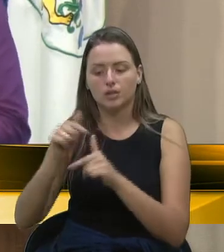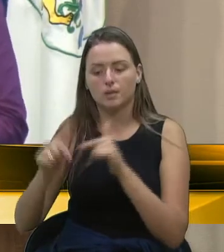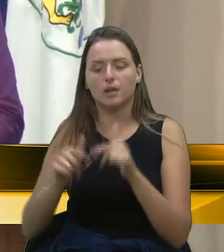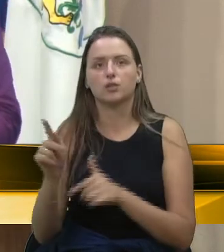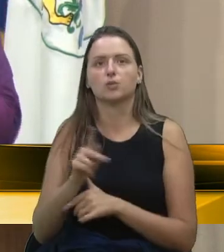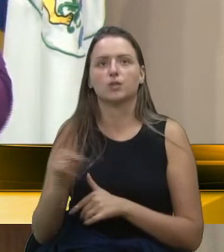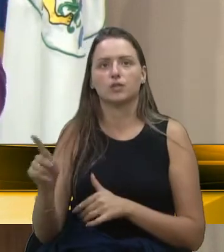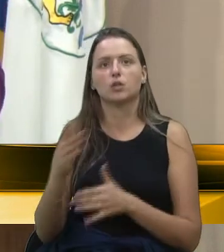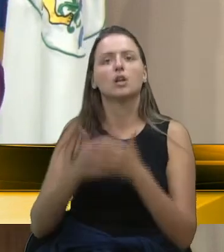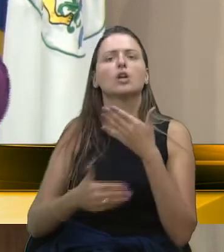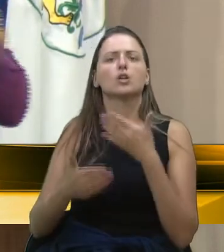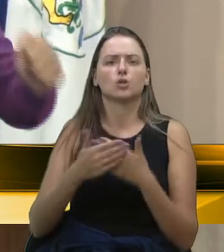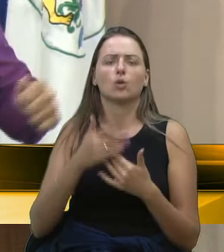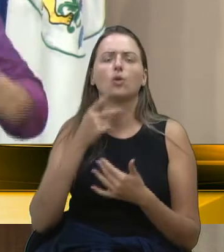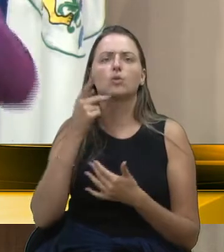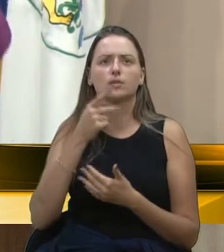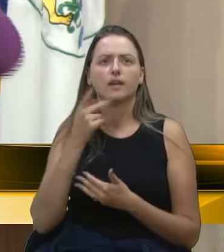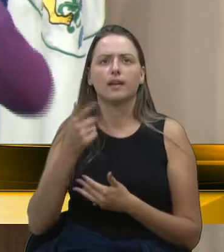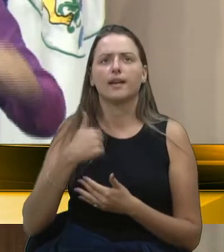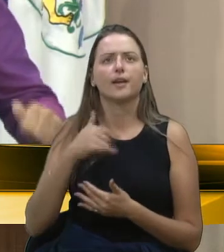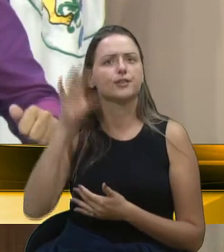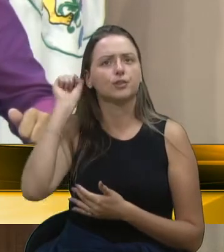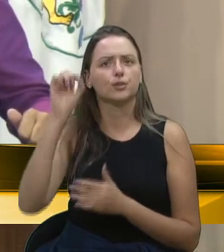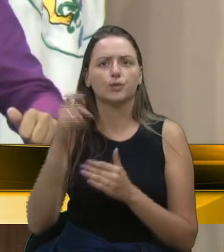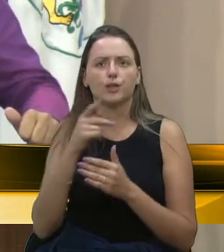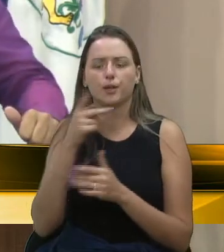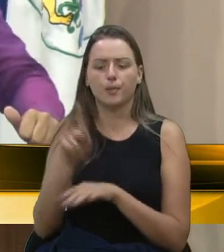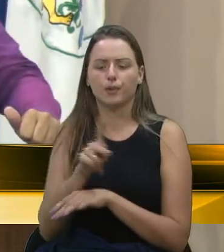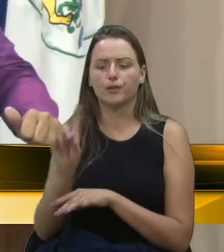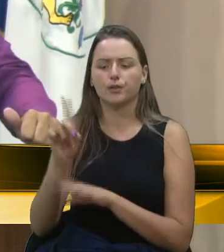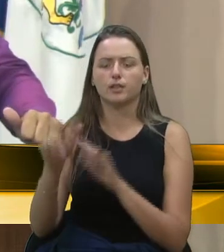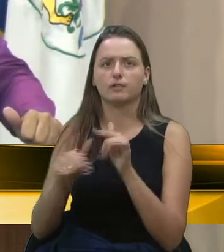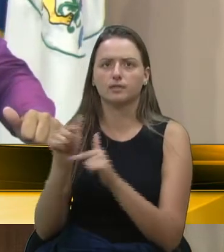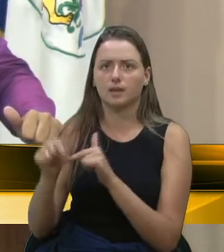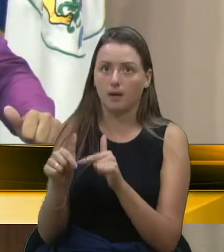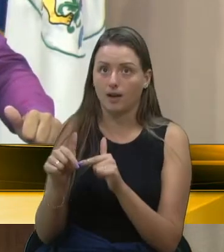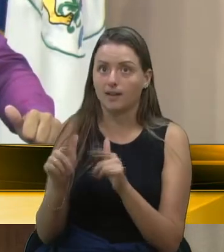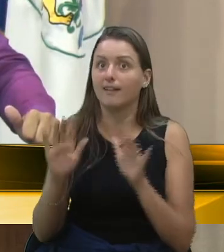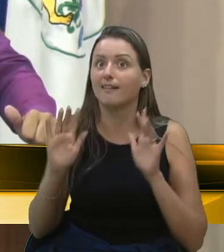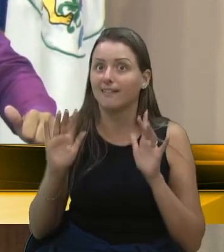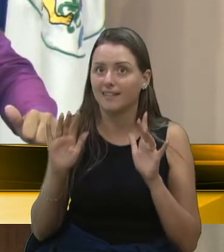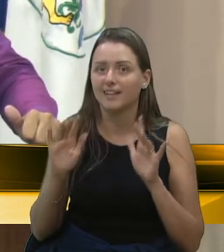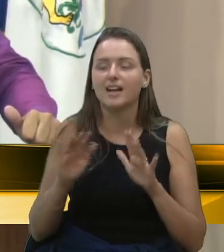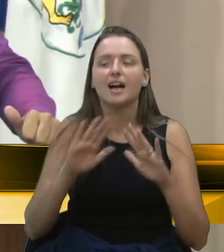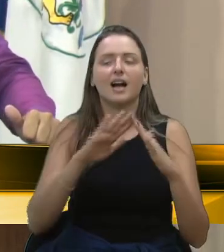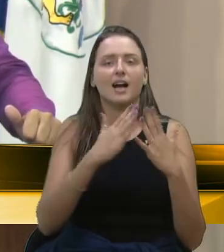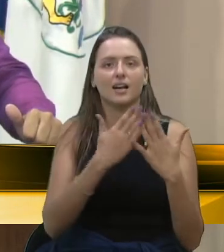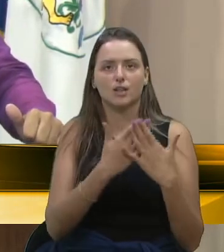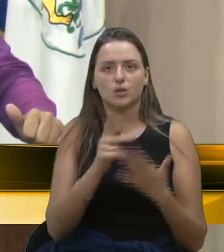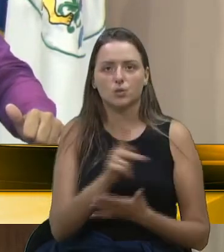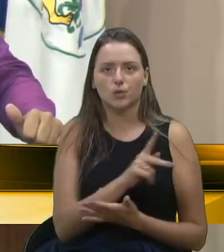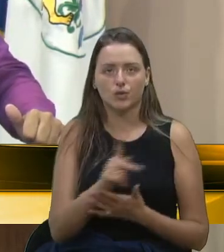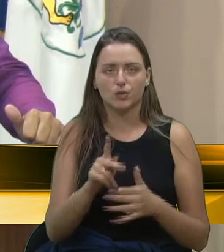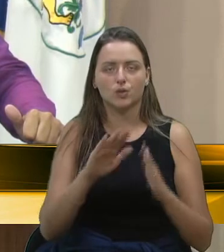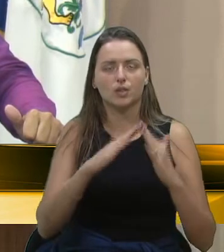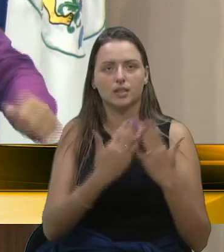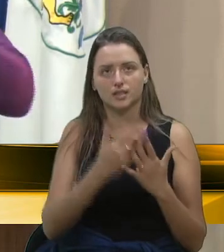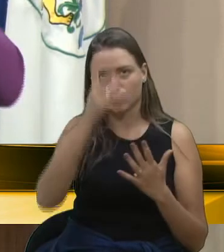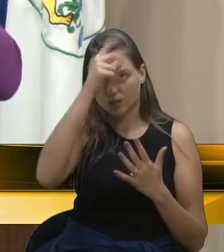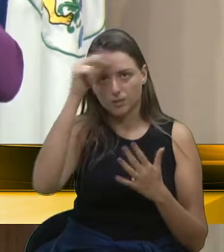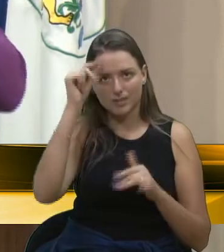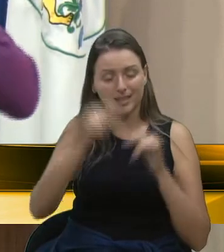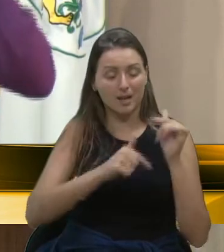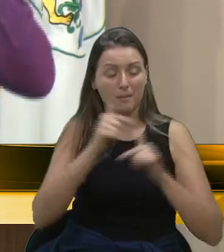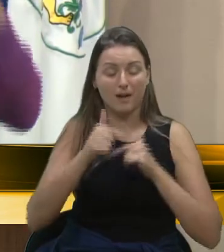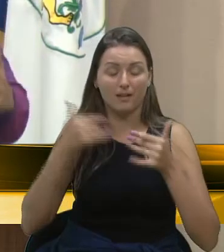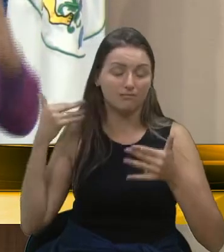destaca. Todo mundo, e eu escuto aqui, que professor não está trabalhando. Os professores da rede municipal trabalham incansavelmente e são